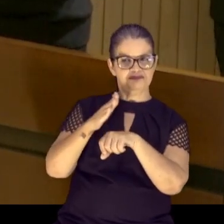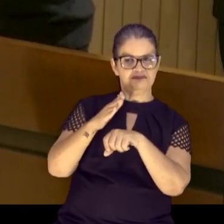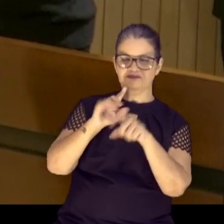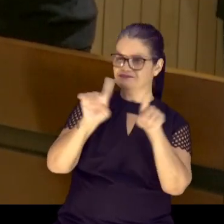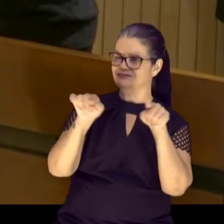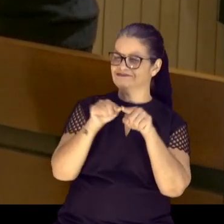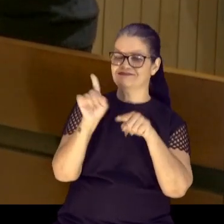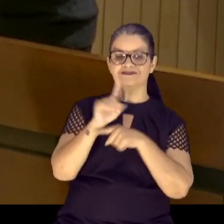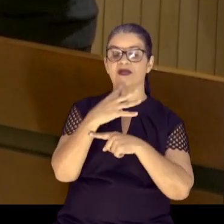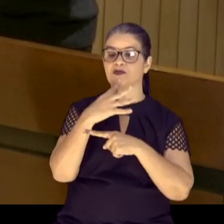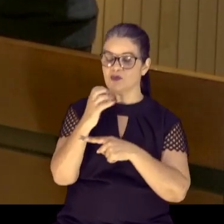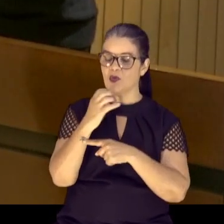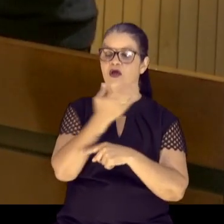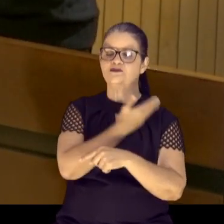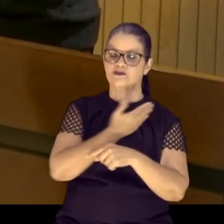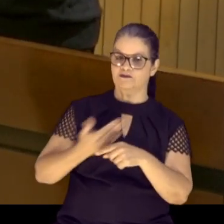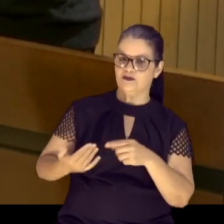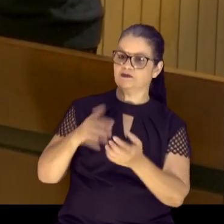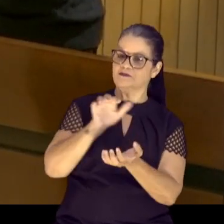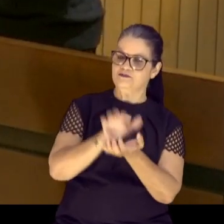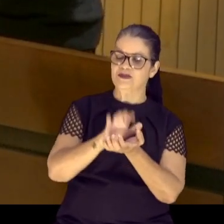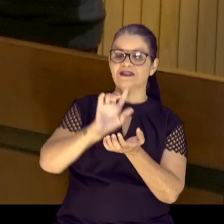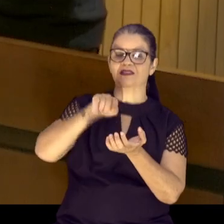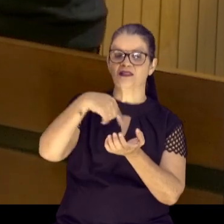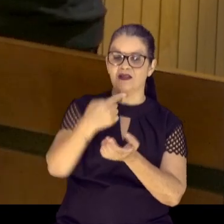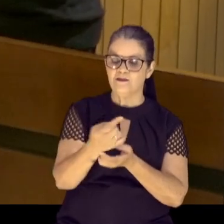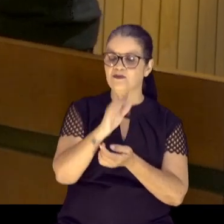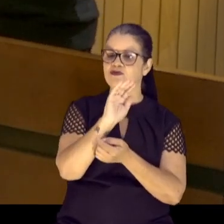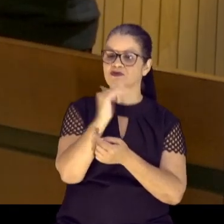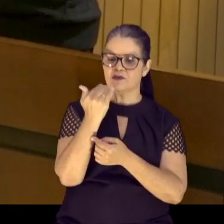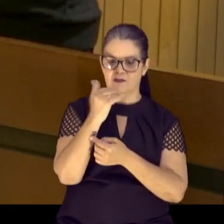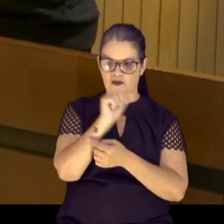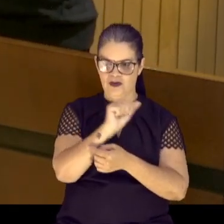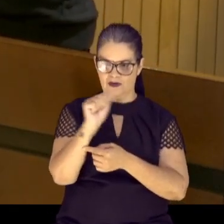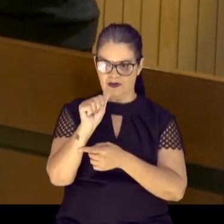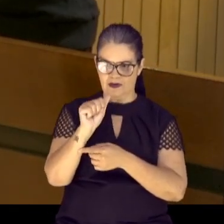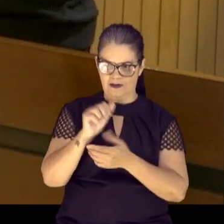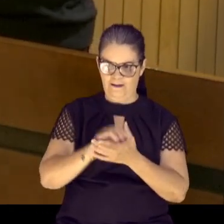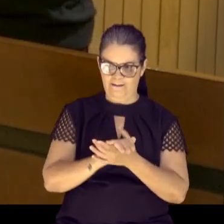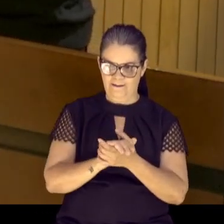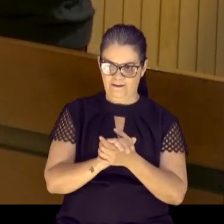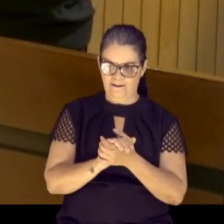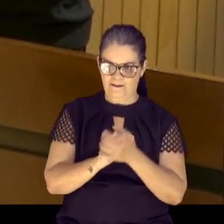governou o Pernambuco após a partida de Arraes e fez deste... Eduardo,